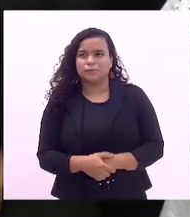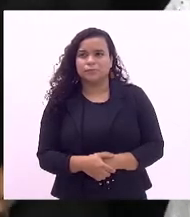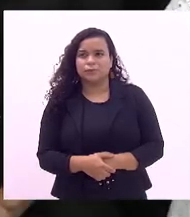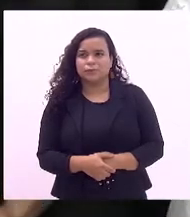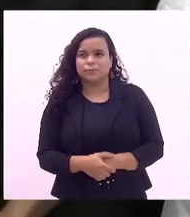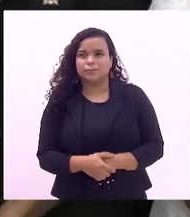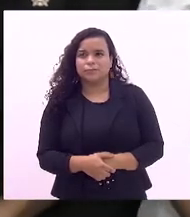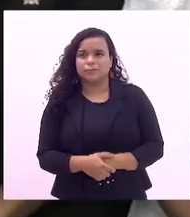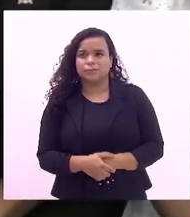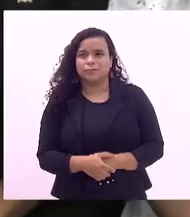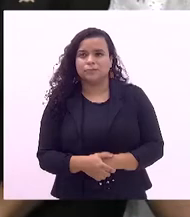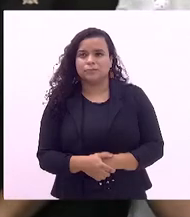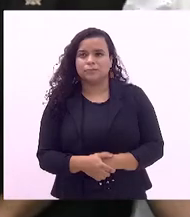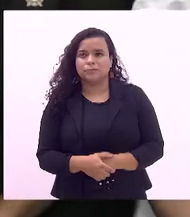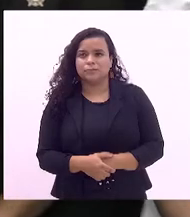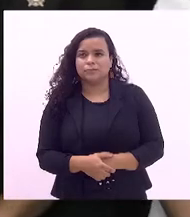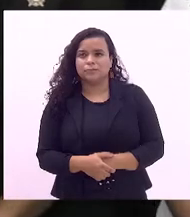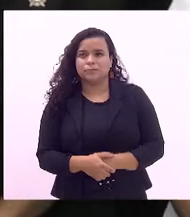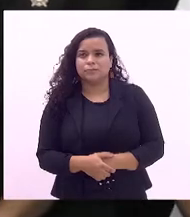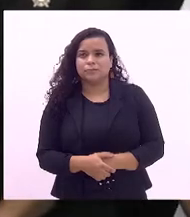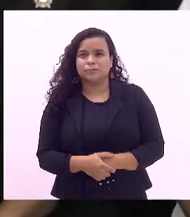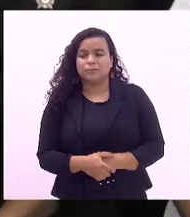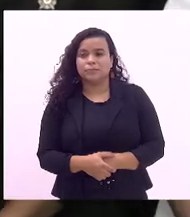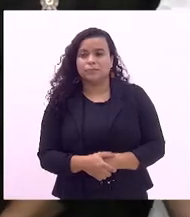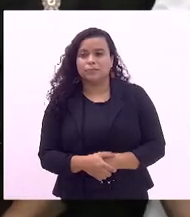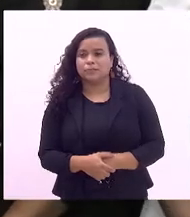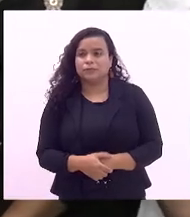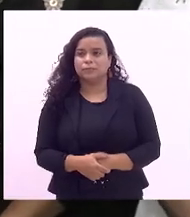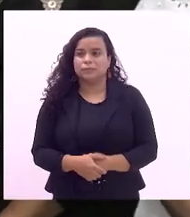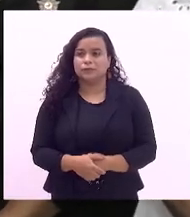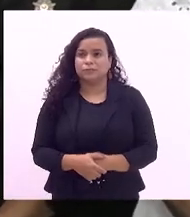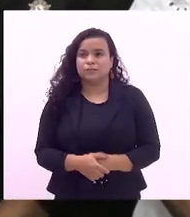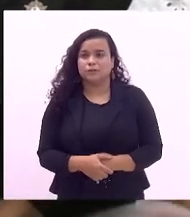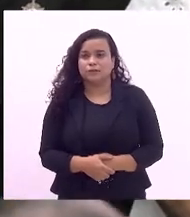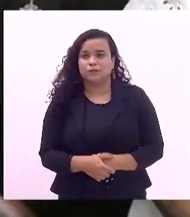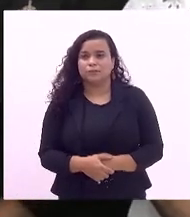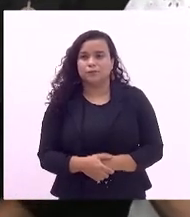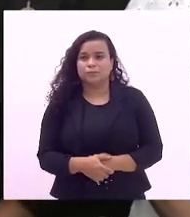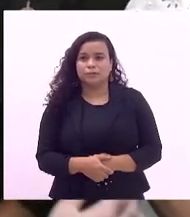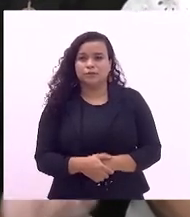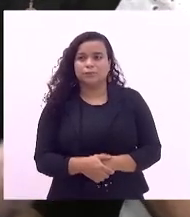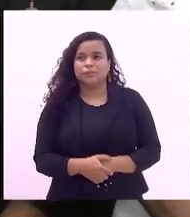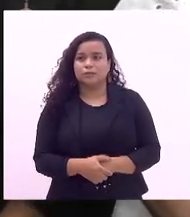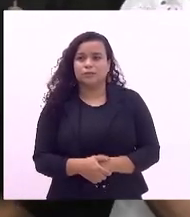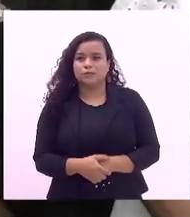G1 G1 G1